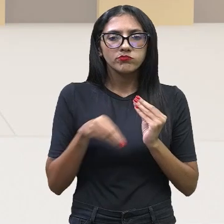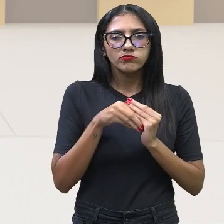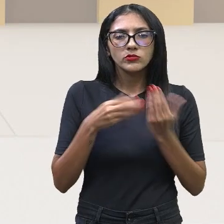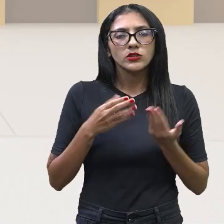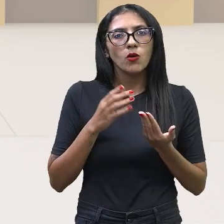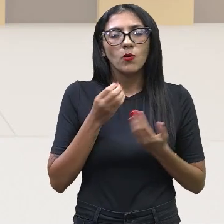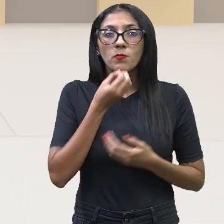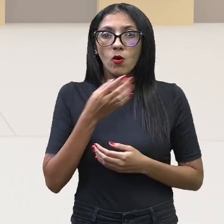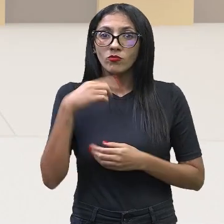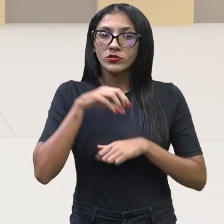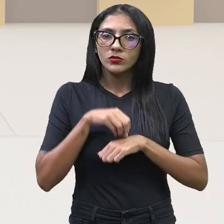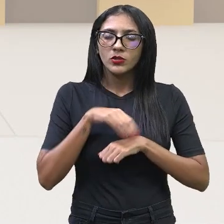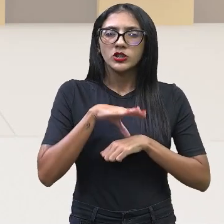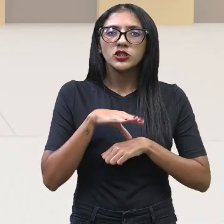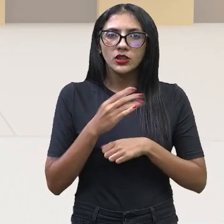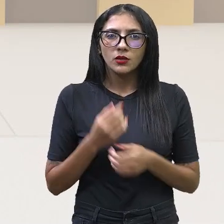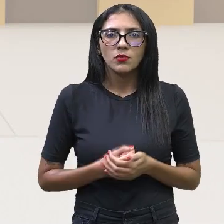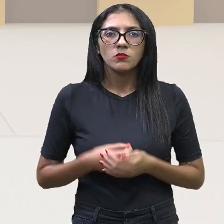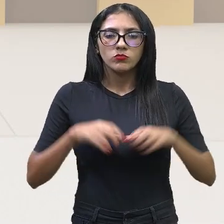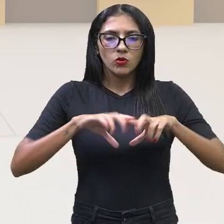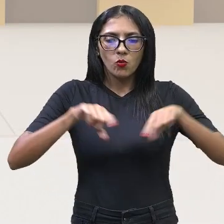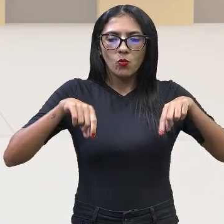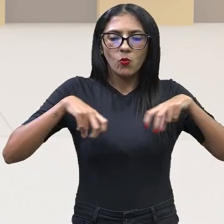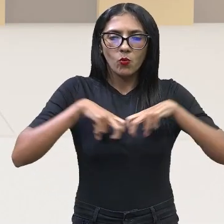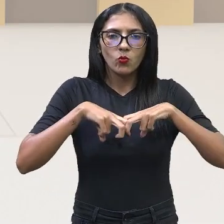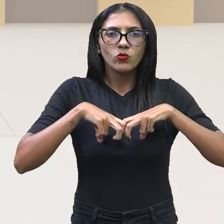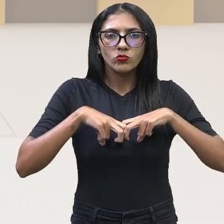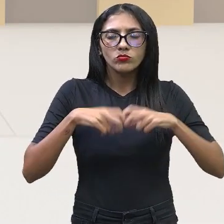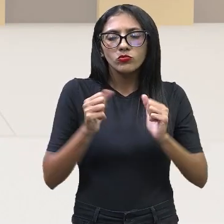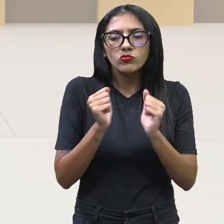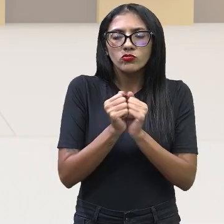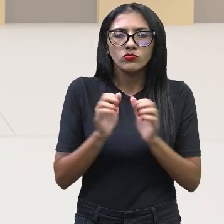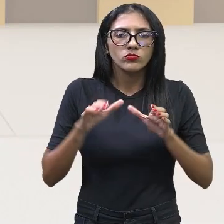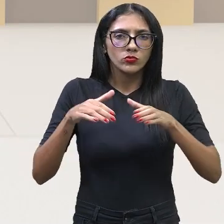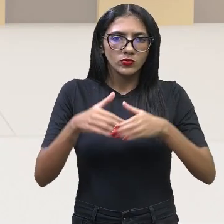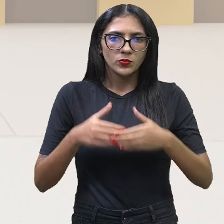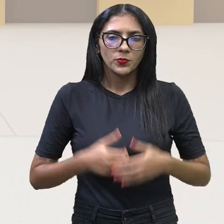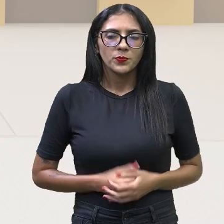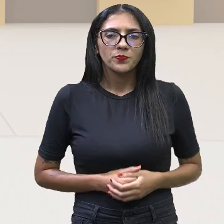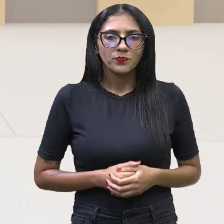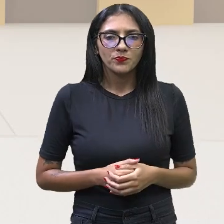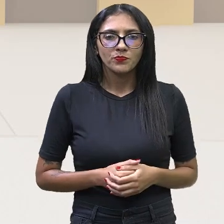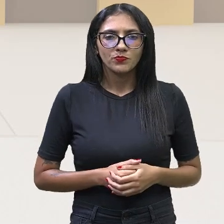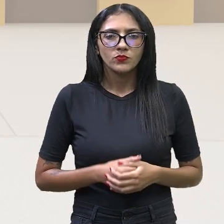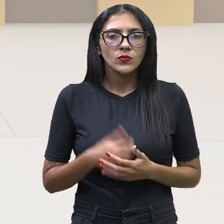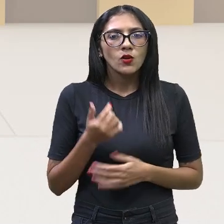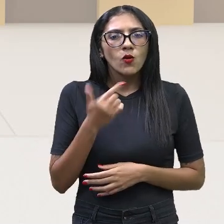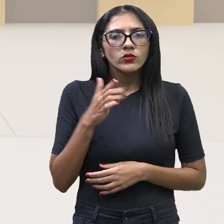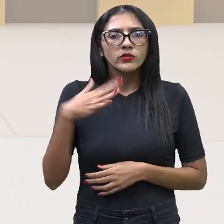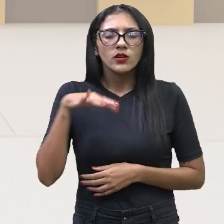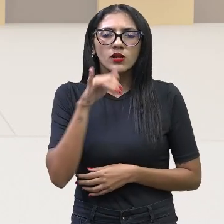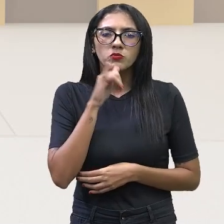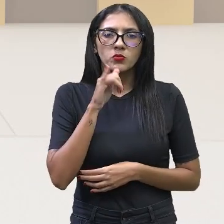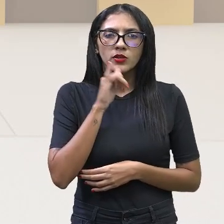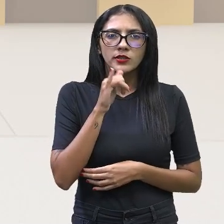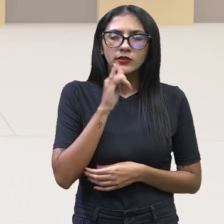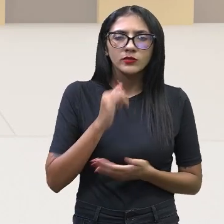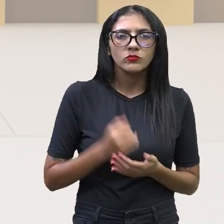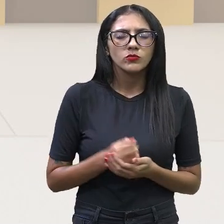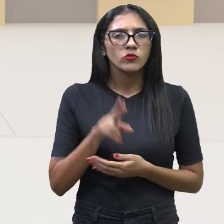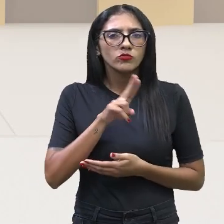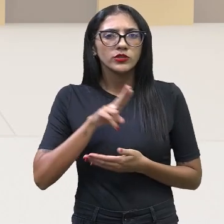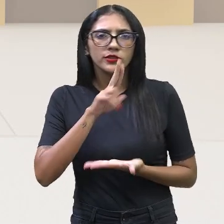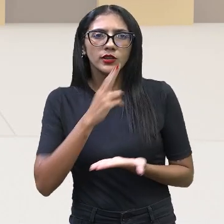em grupo, seguidas de discussão. Em outro exemplo, no campo das artes, um trabalho com cores pode ser